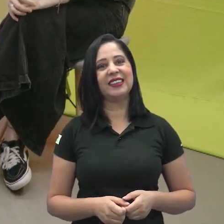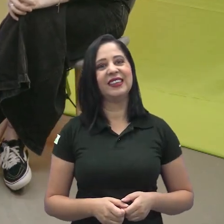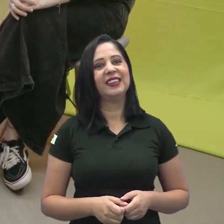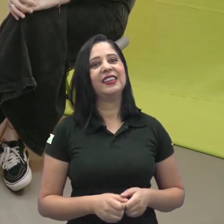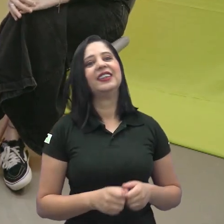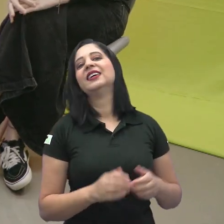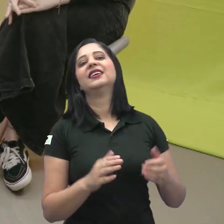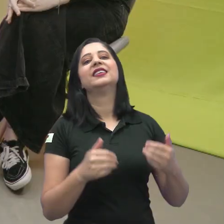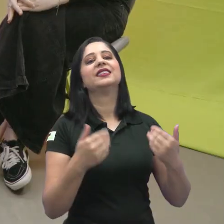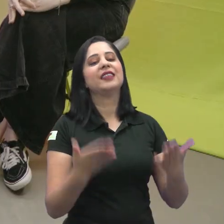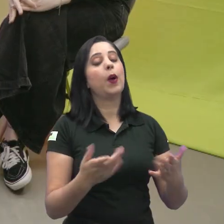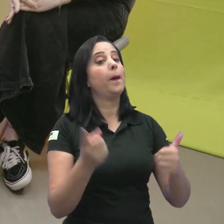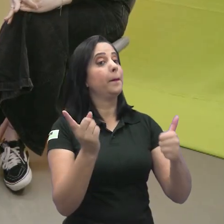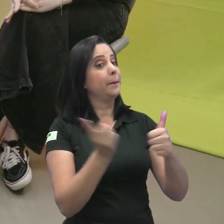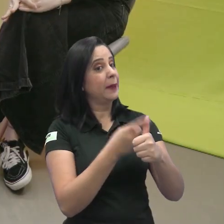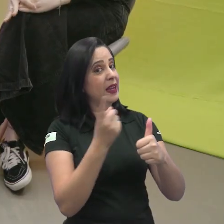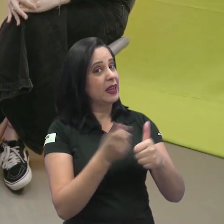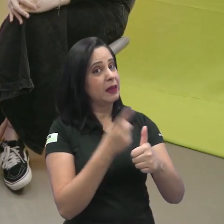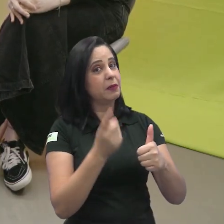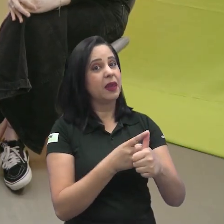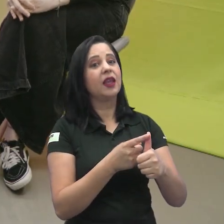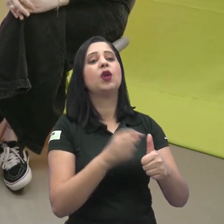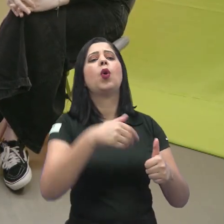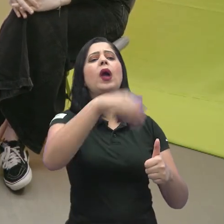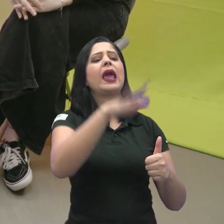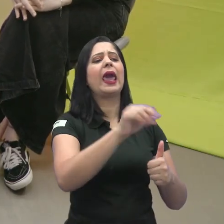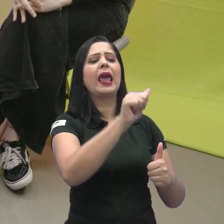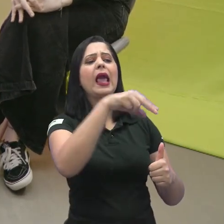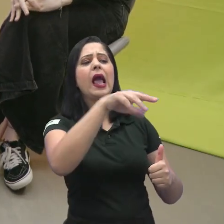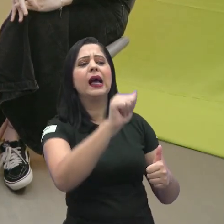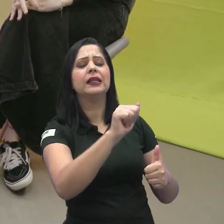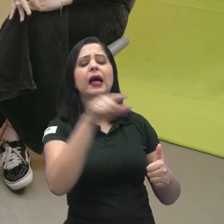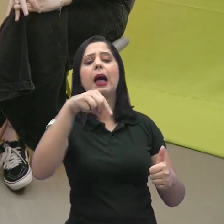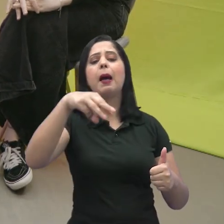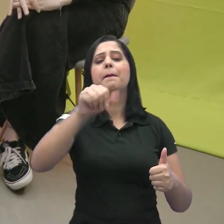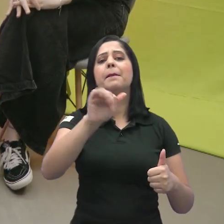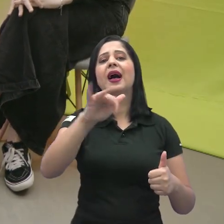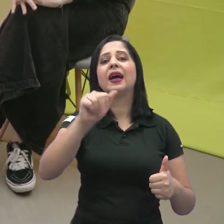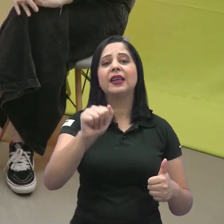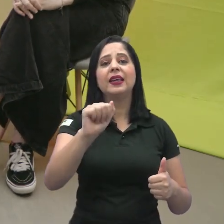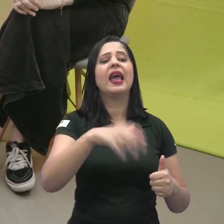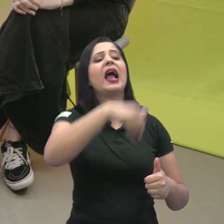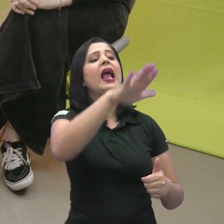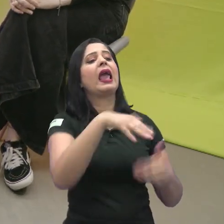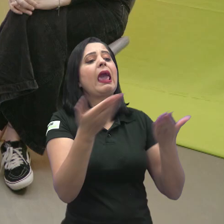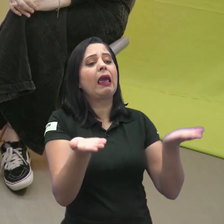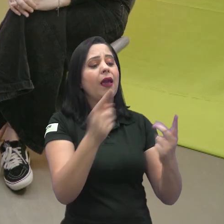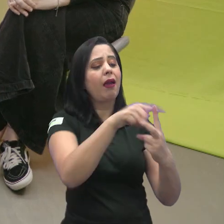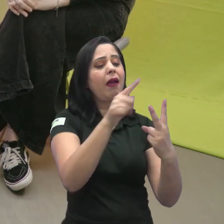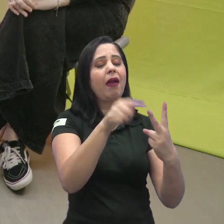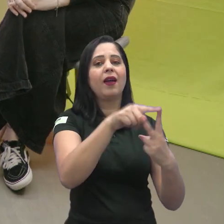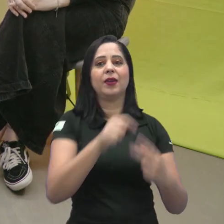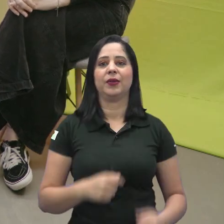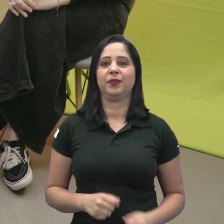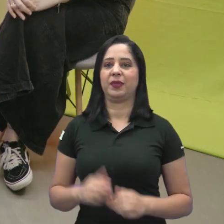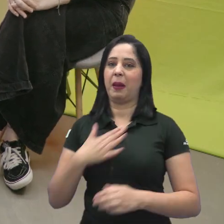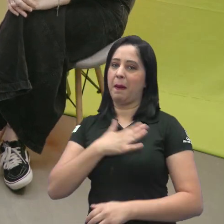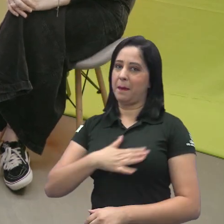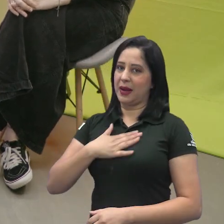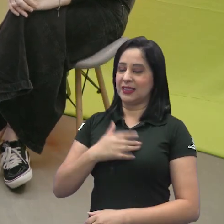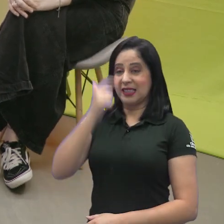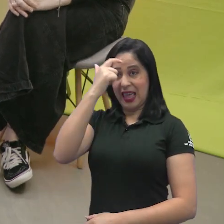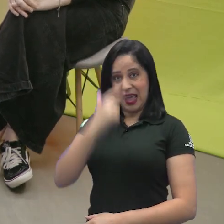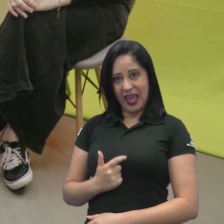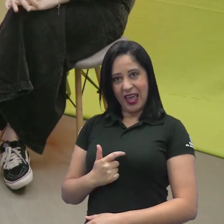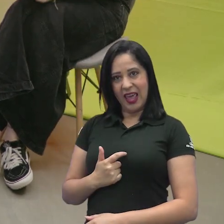primeiro a gente vai apresentar vocês, né? Quem é a Ana? Vitor e Bruno. Sim, Vitor e Bruno. E quem é a Ana e quem é a Maria? Prazer, meninos.